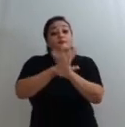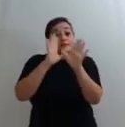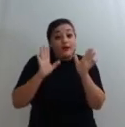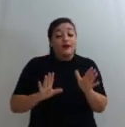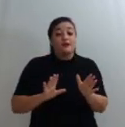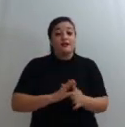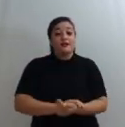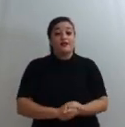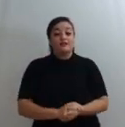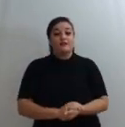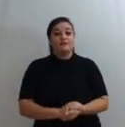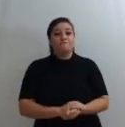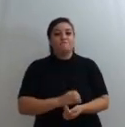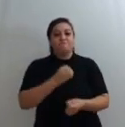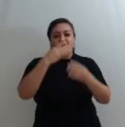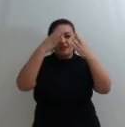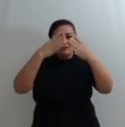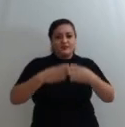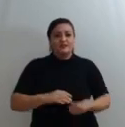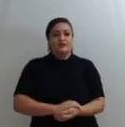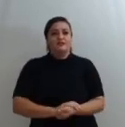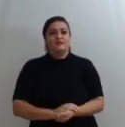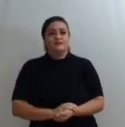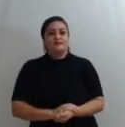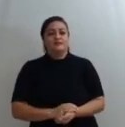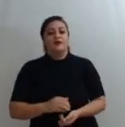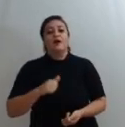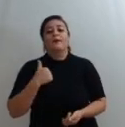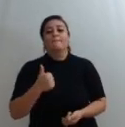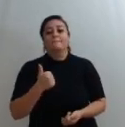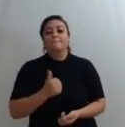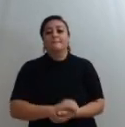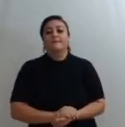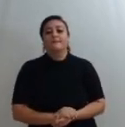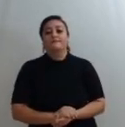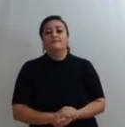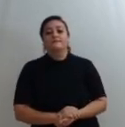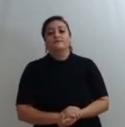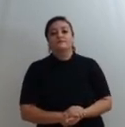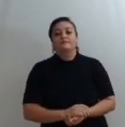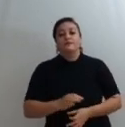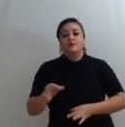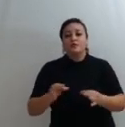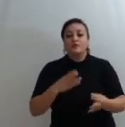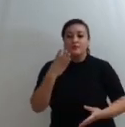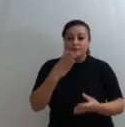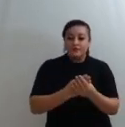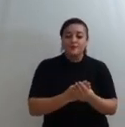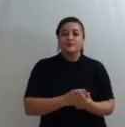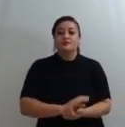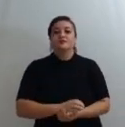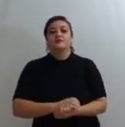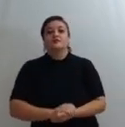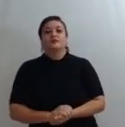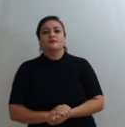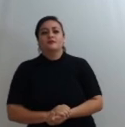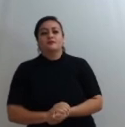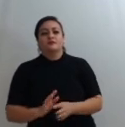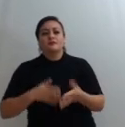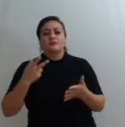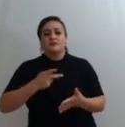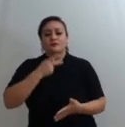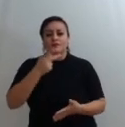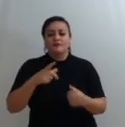na jornada, na primeira jornada, ficou claro, na primeira jornada de direito de processo penal do CJF, quando se diz o requisito previsto no